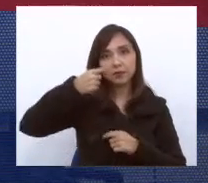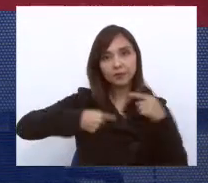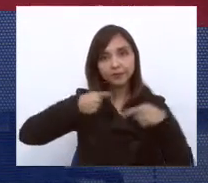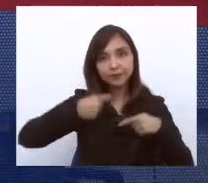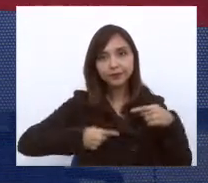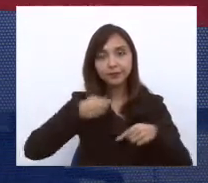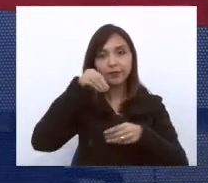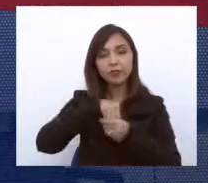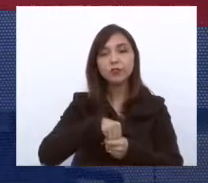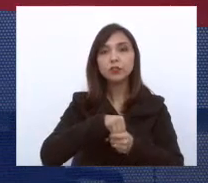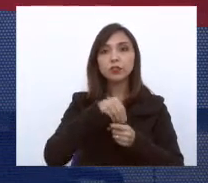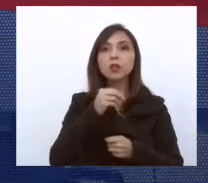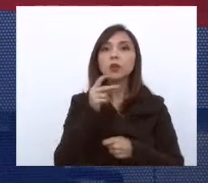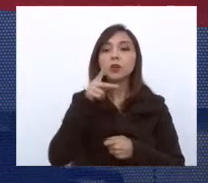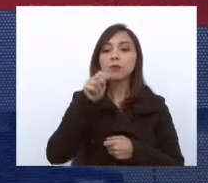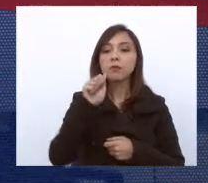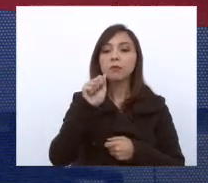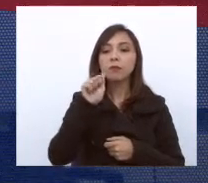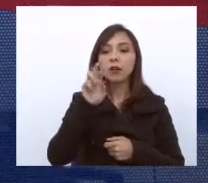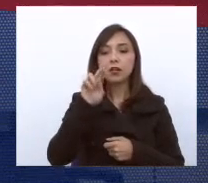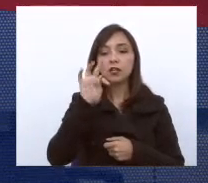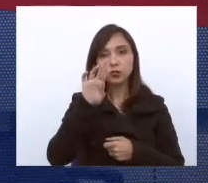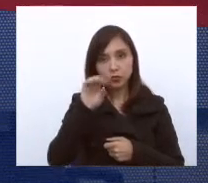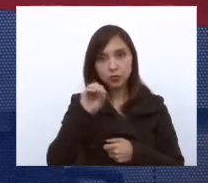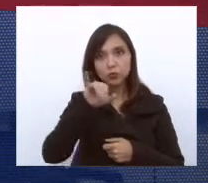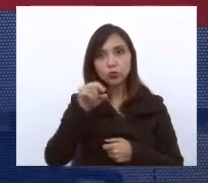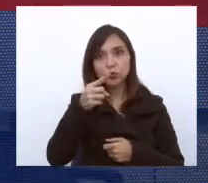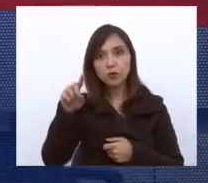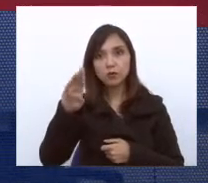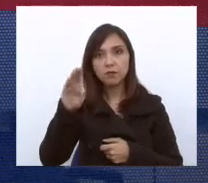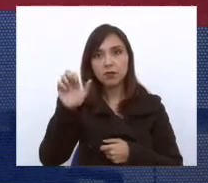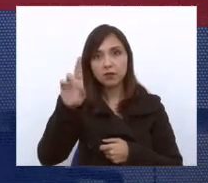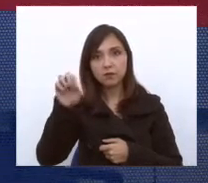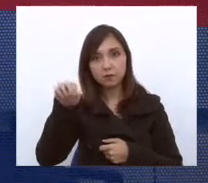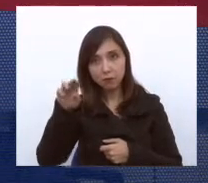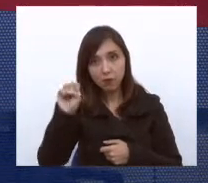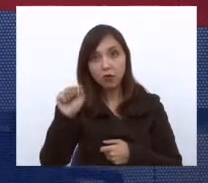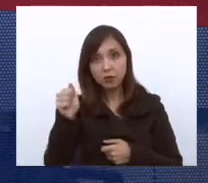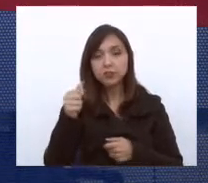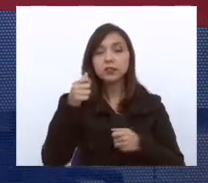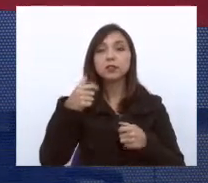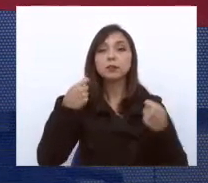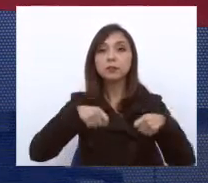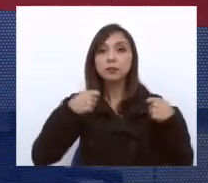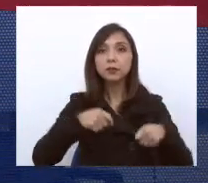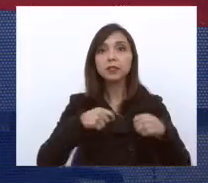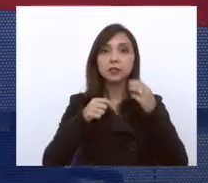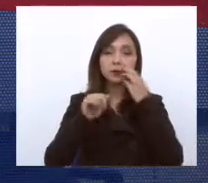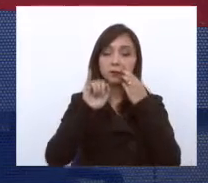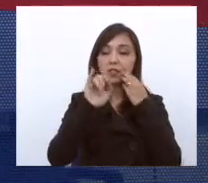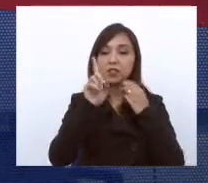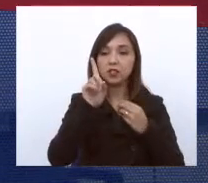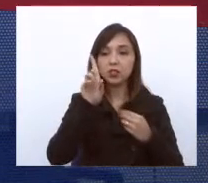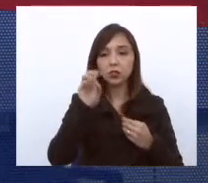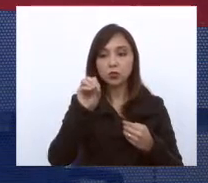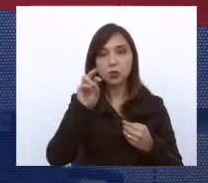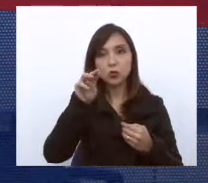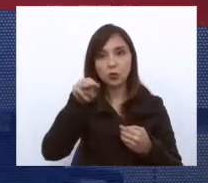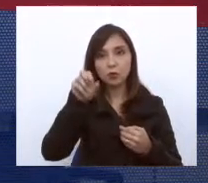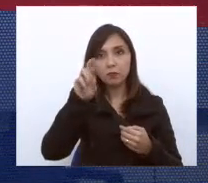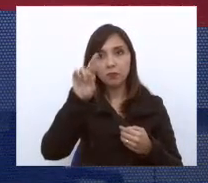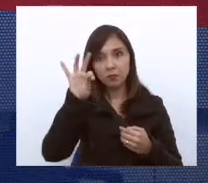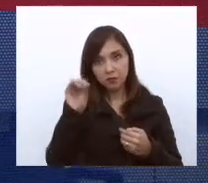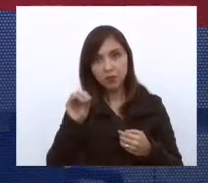votação do pastor João Barbosa, vereador pastor João Barbosa do PRB, que obriga a instalação de hidrômetros individuais nos novos